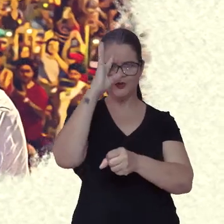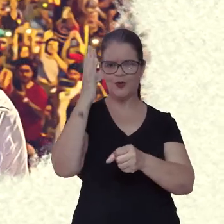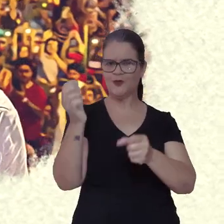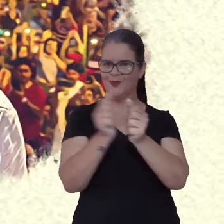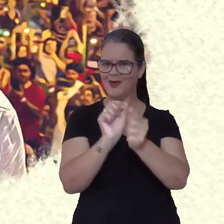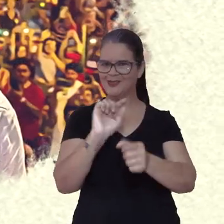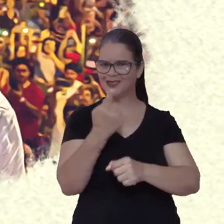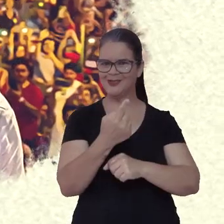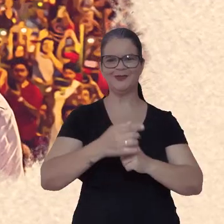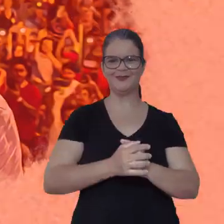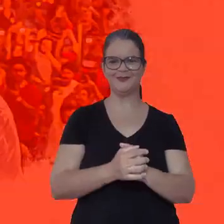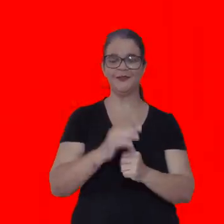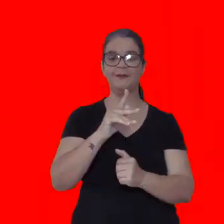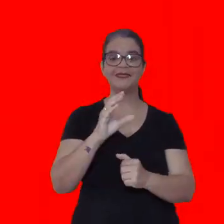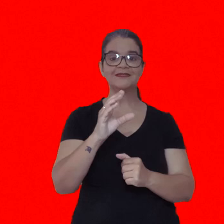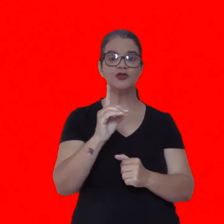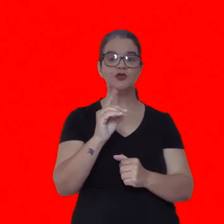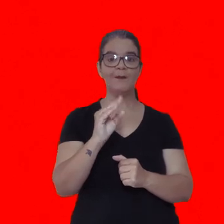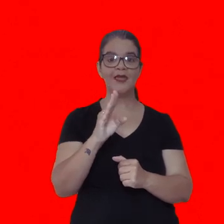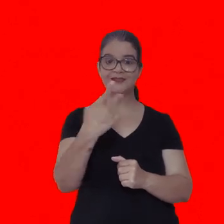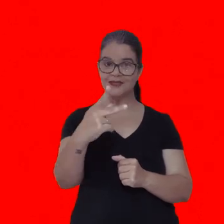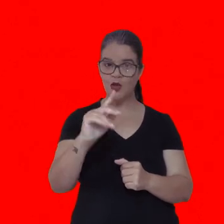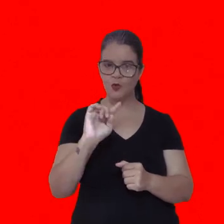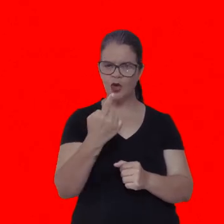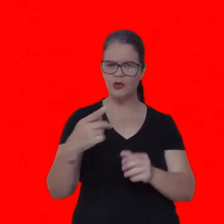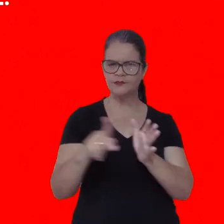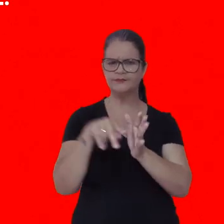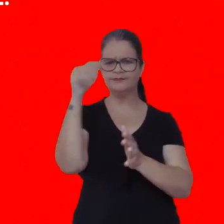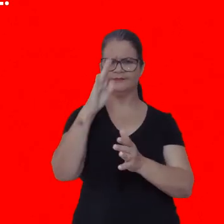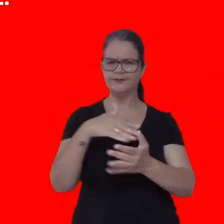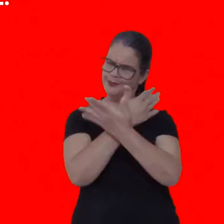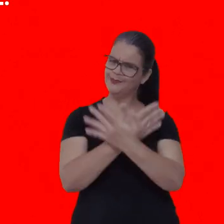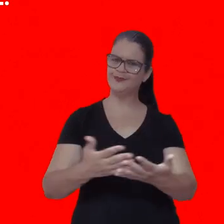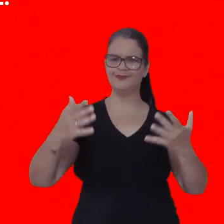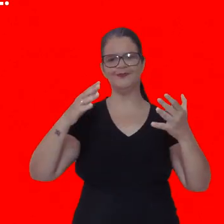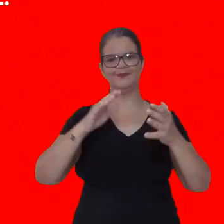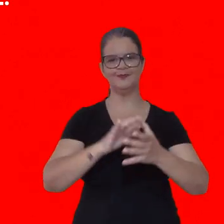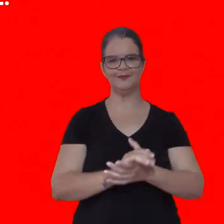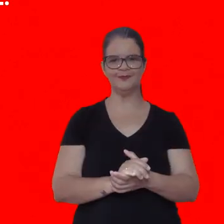gente. PCdoB, é seu, é nosso, é do Brasil.